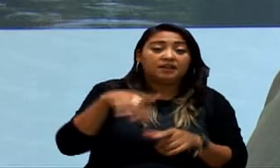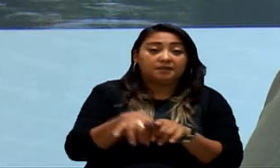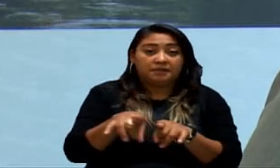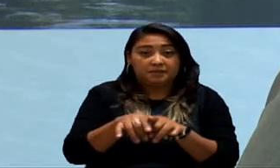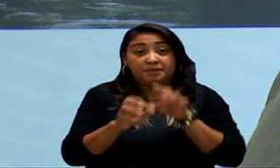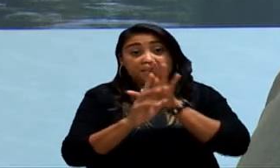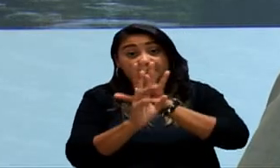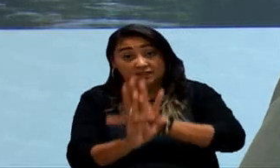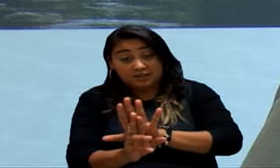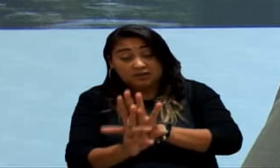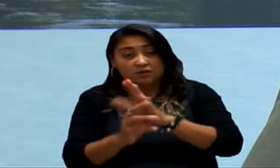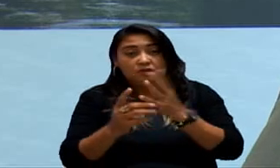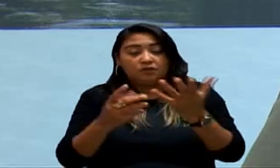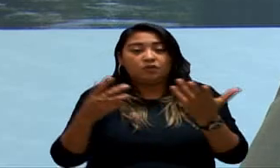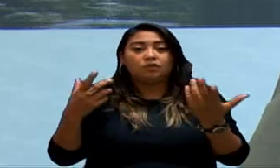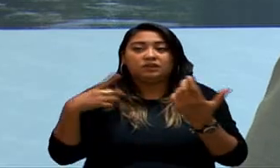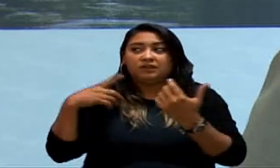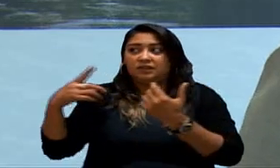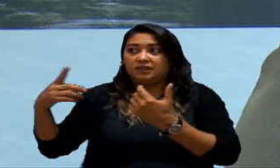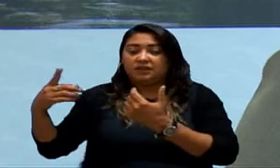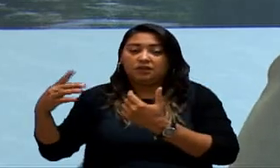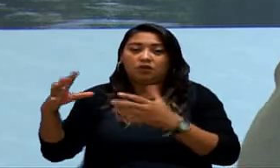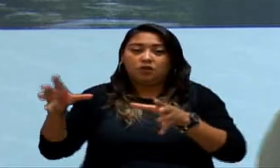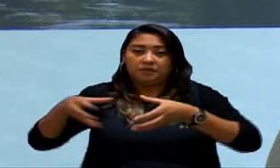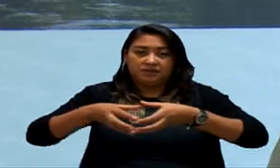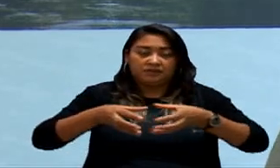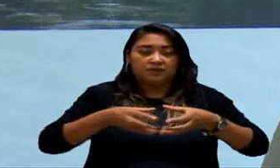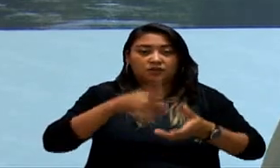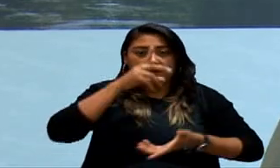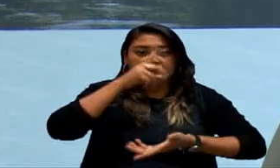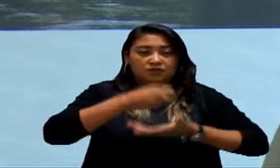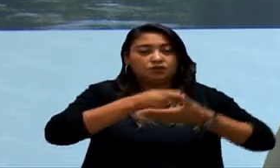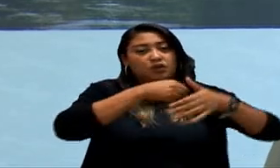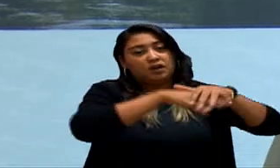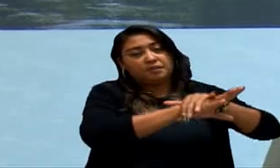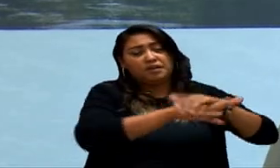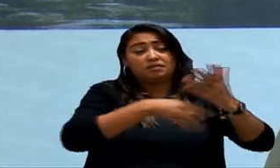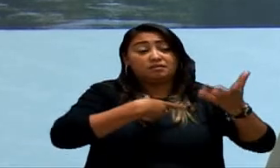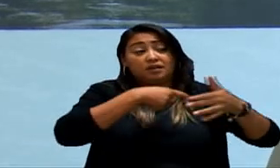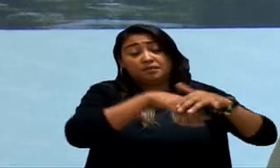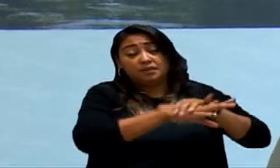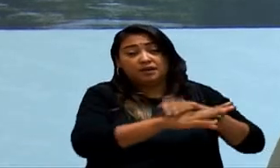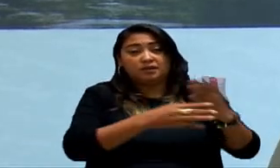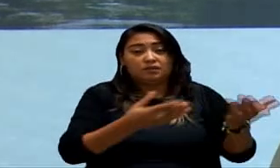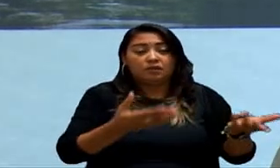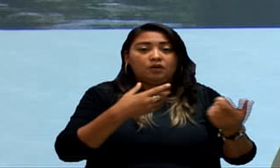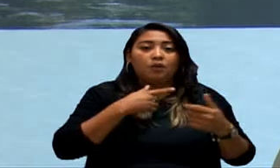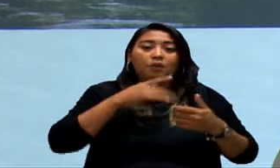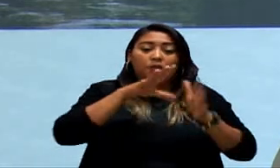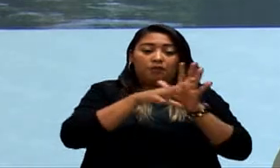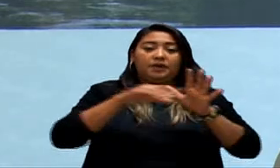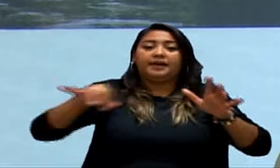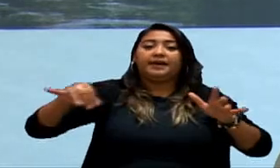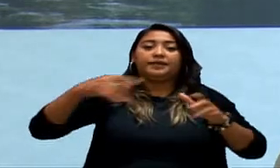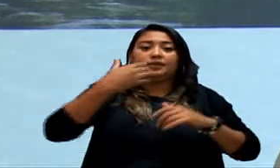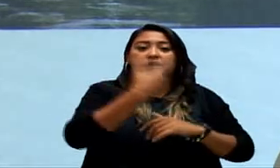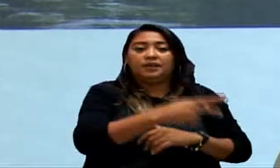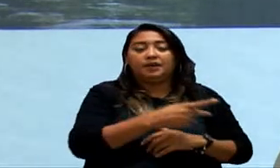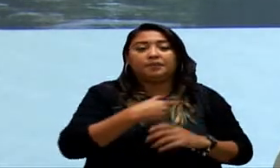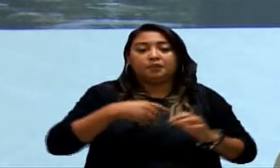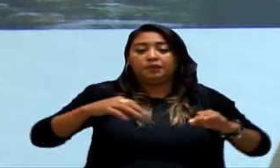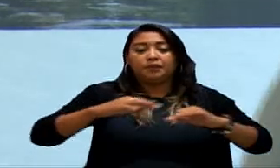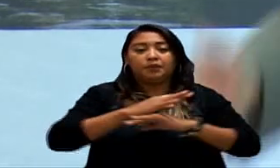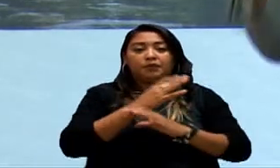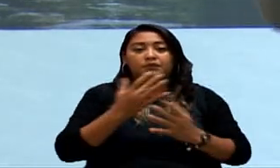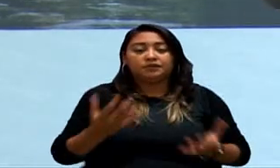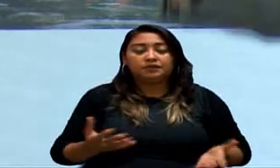representação, os membros da comissão decidiram por arquivamento e não fica lá no arquivamento, foi lá publicado o arquivamento, pronto.